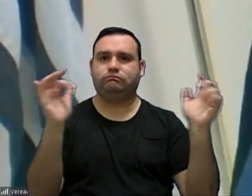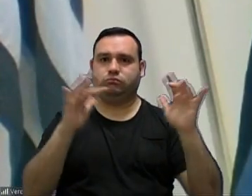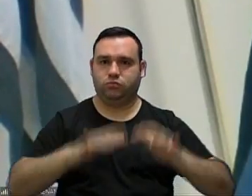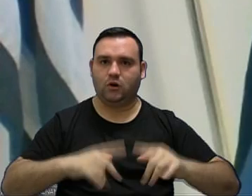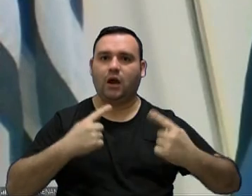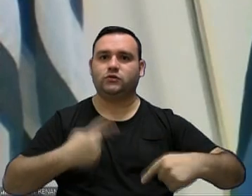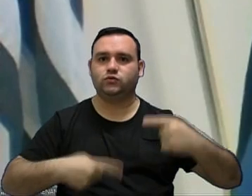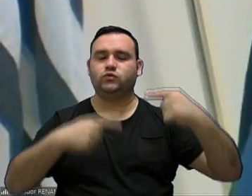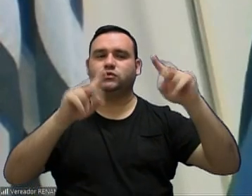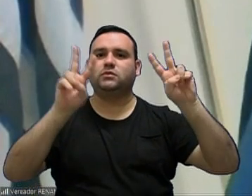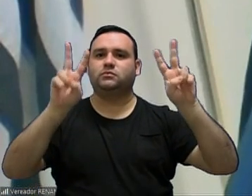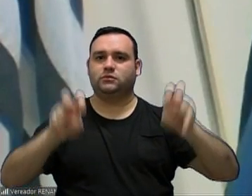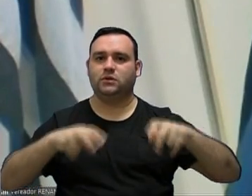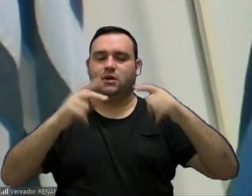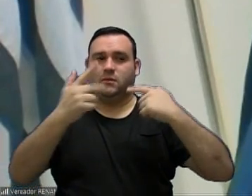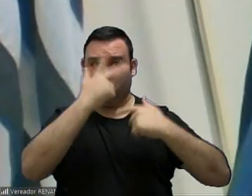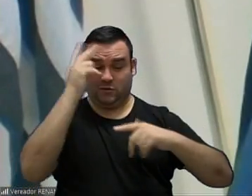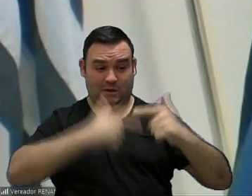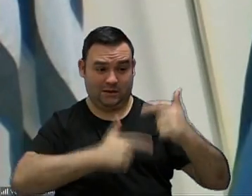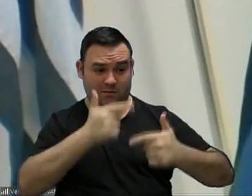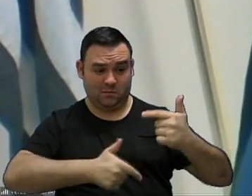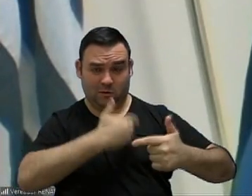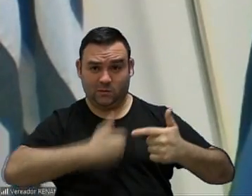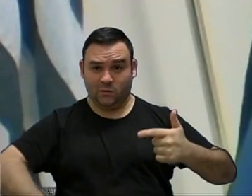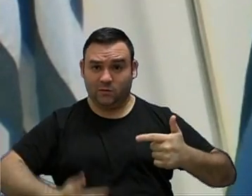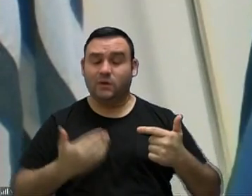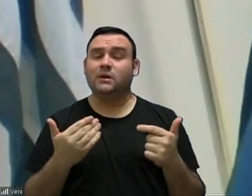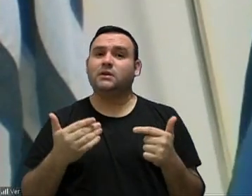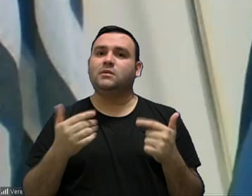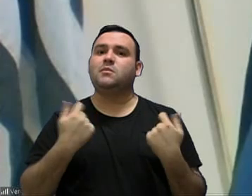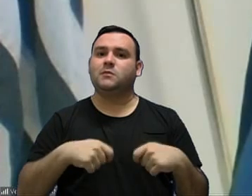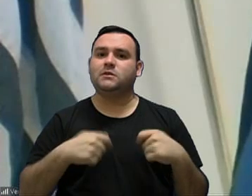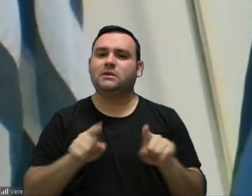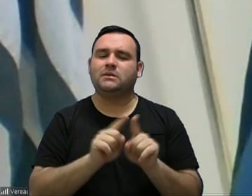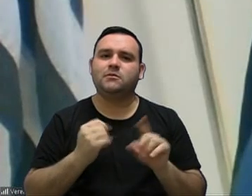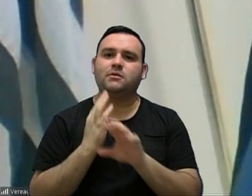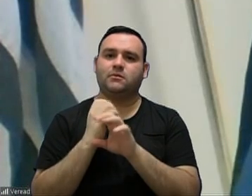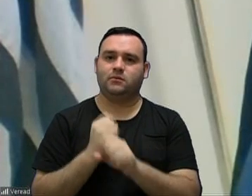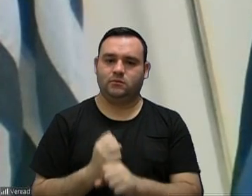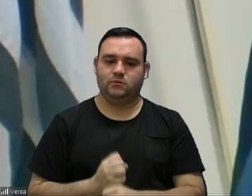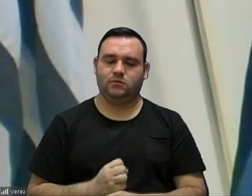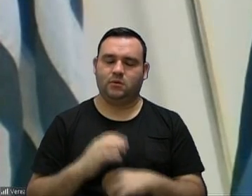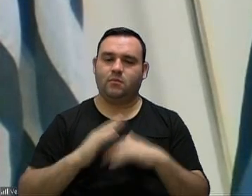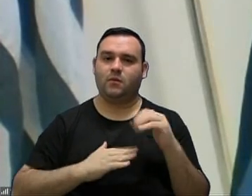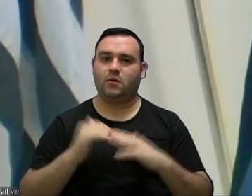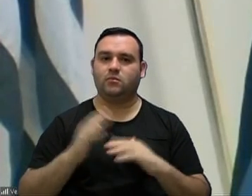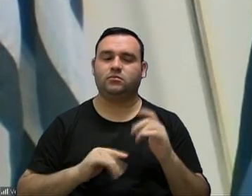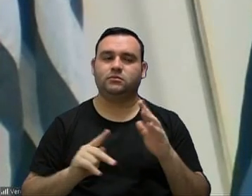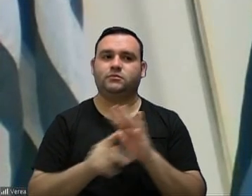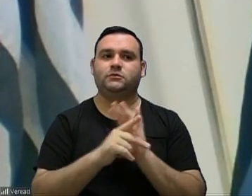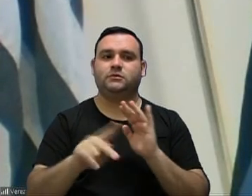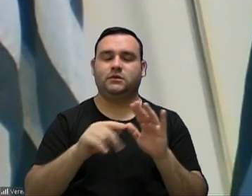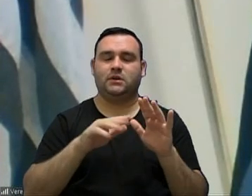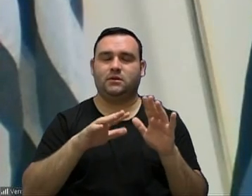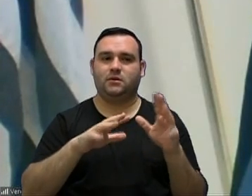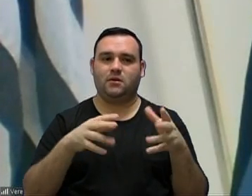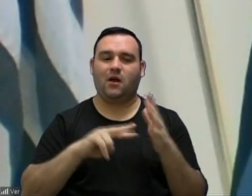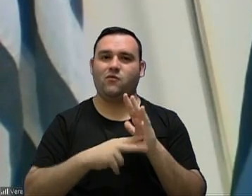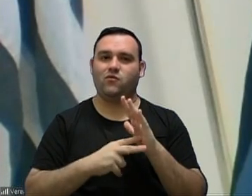para debater com servidores públicos municipais, ter um cálculo autorial por parte da